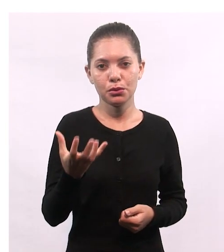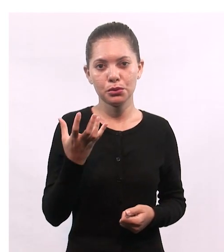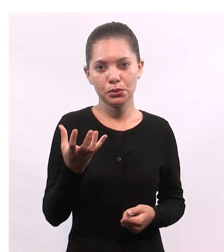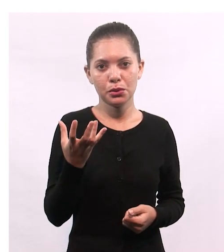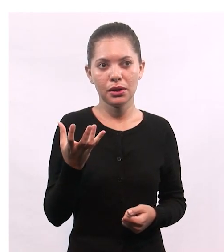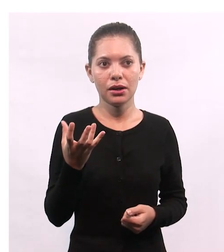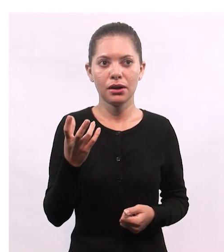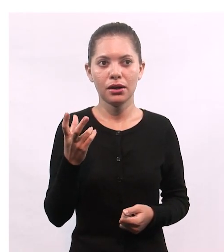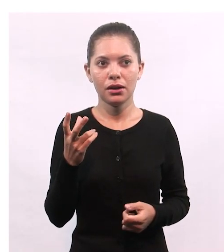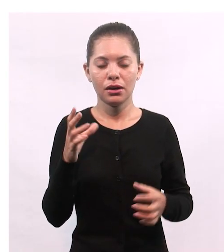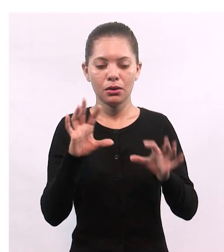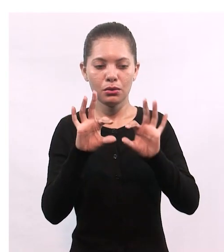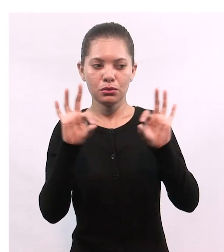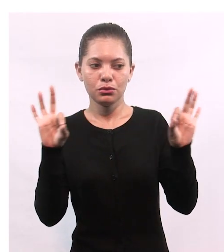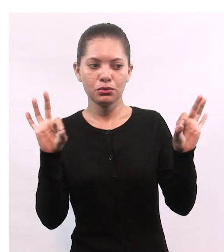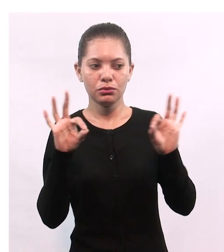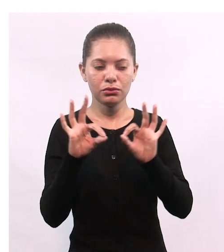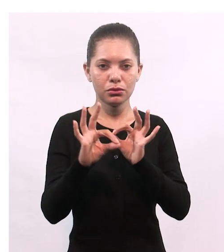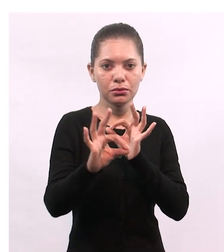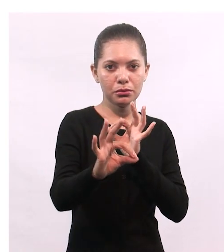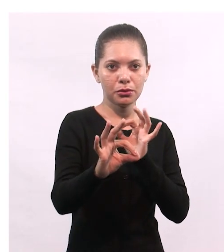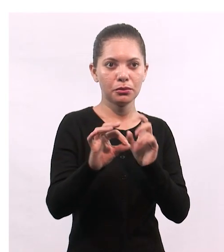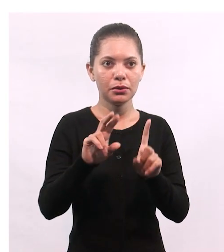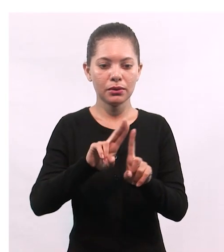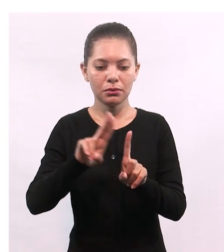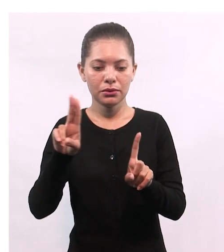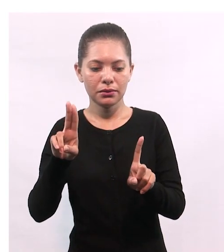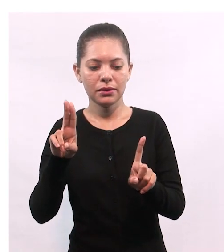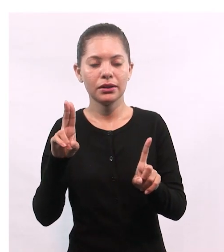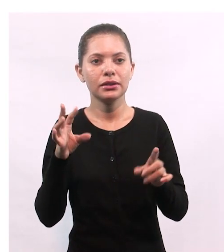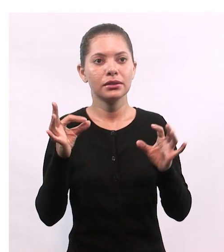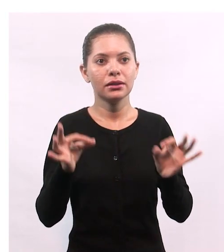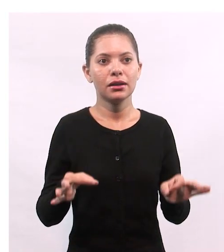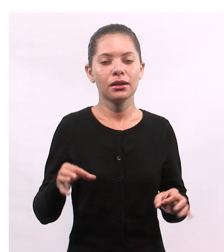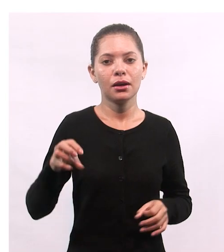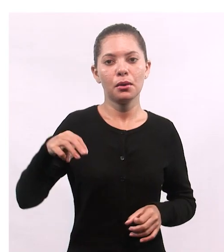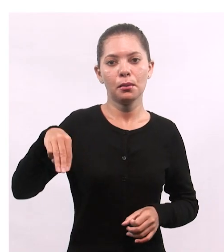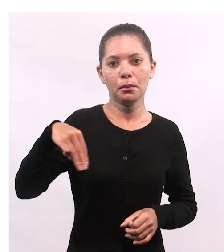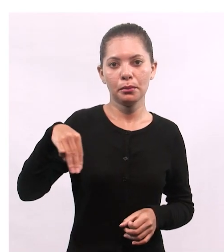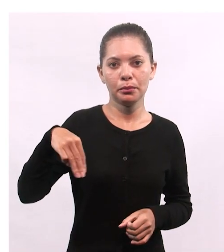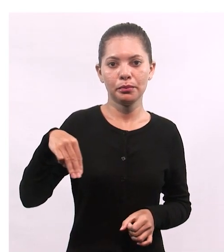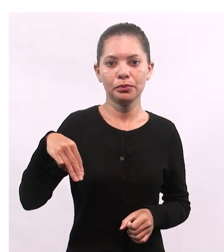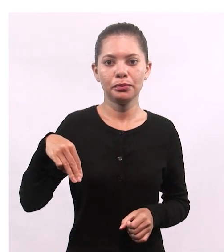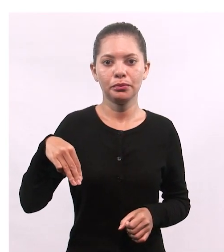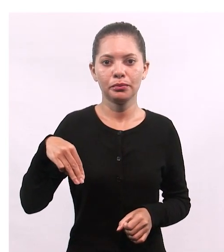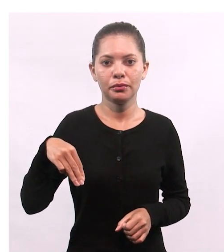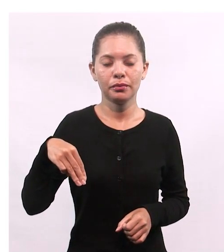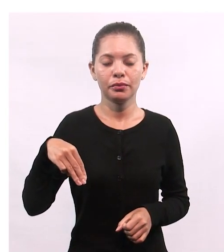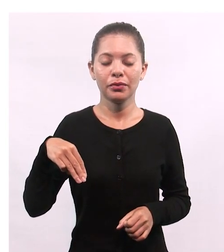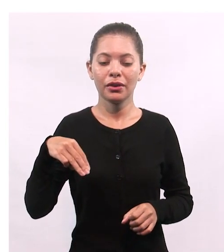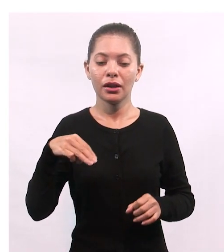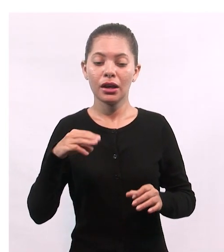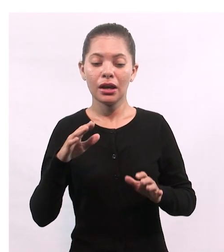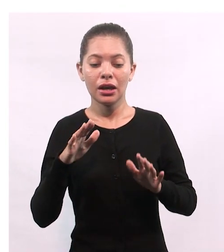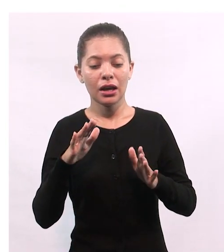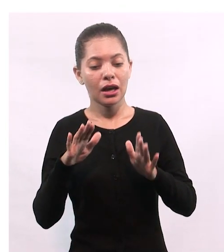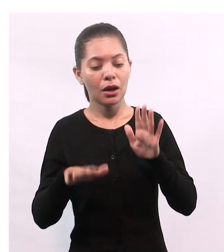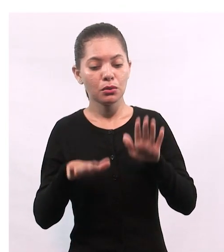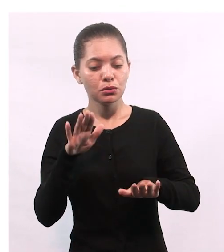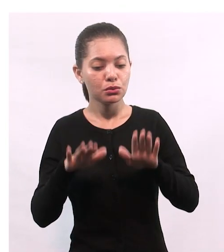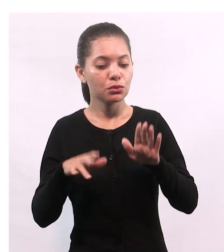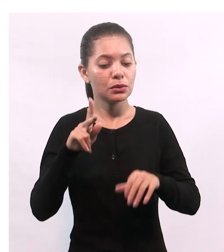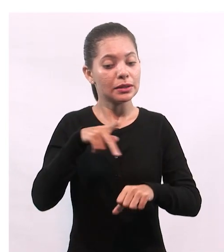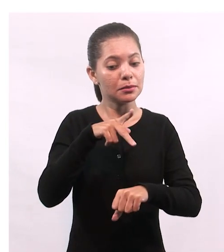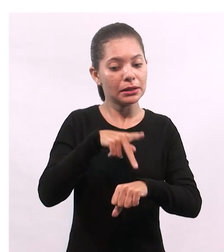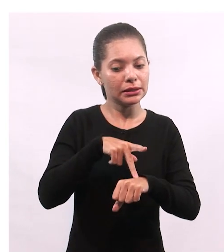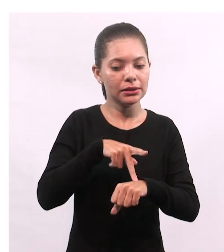se referir a comprimento, a unidade padrão é o metro. Por mais que alguns países, como os Estados Unidos, por